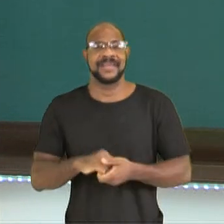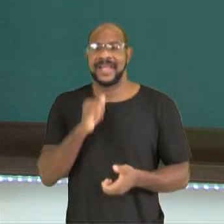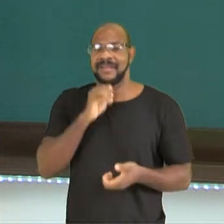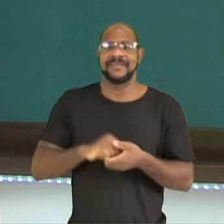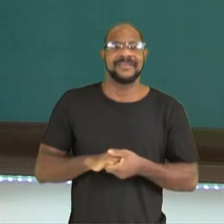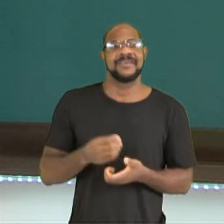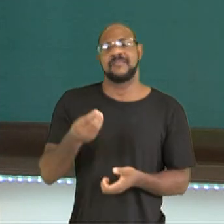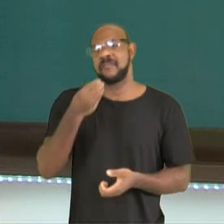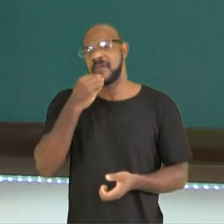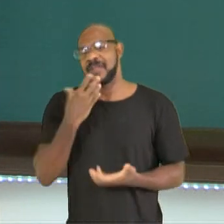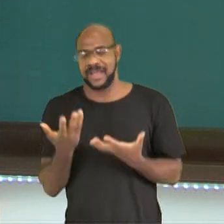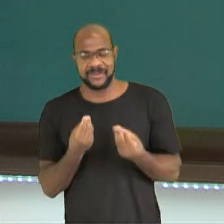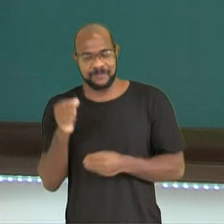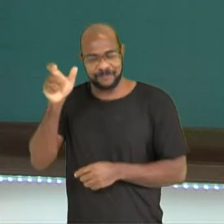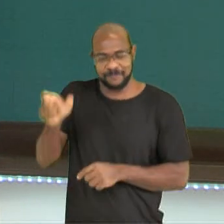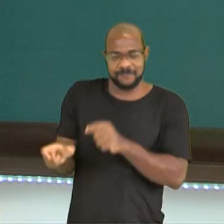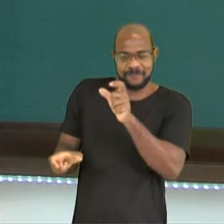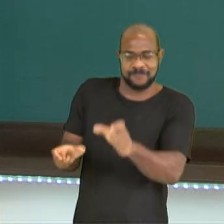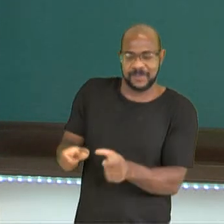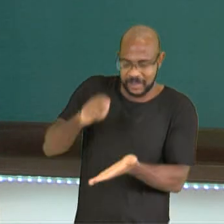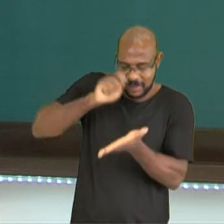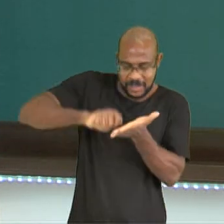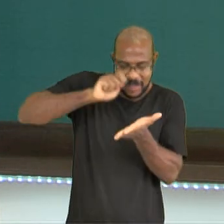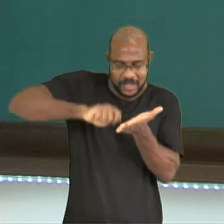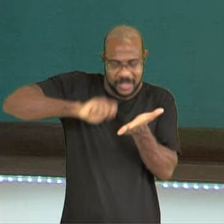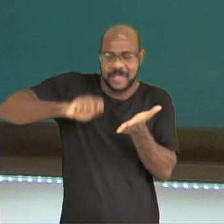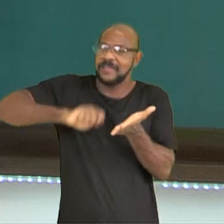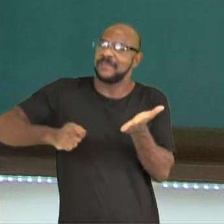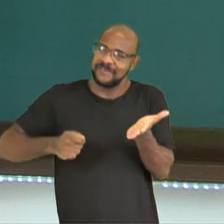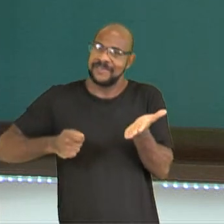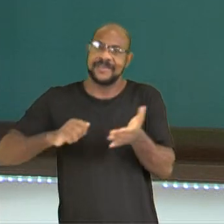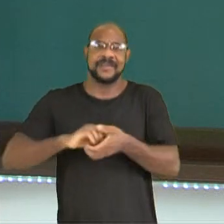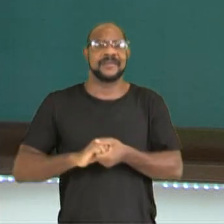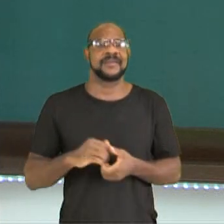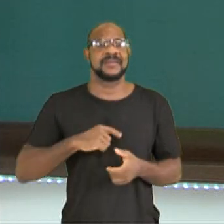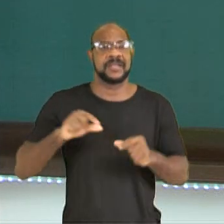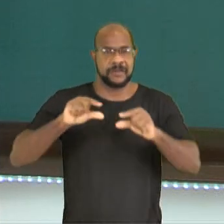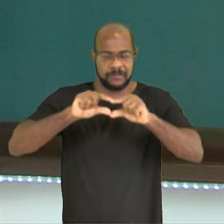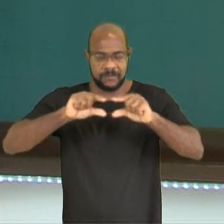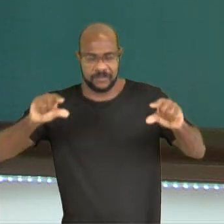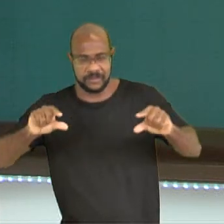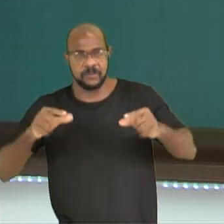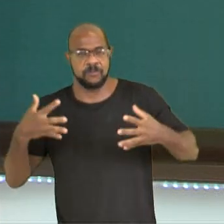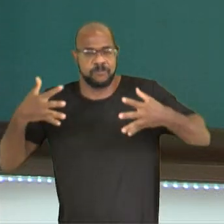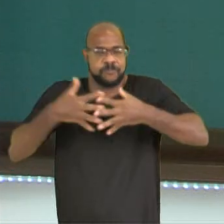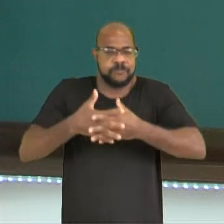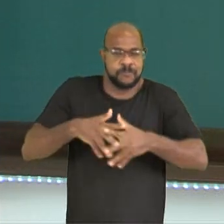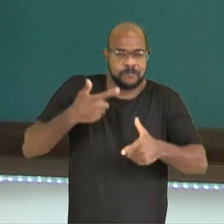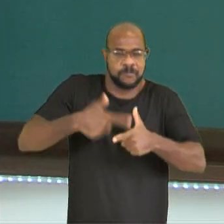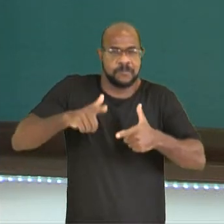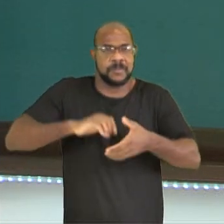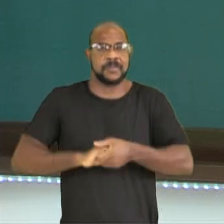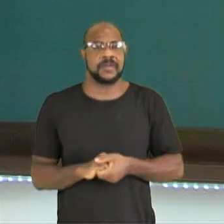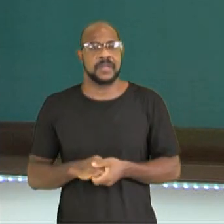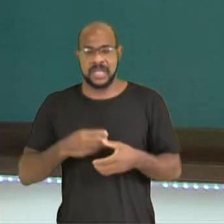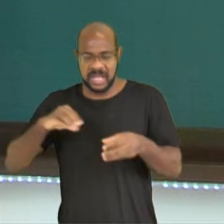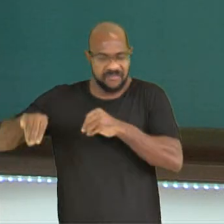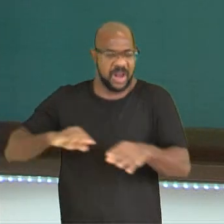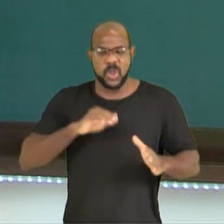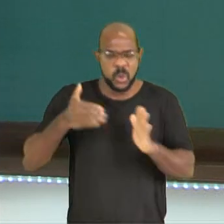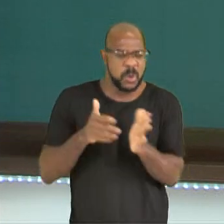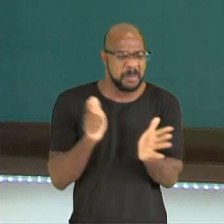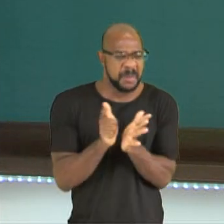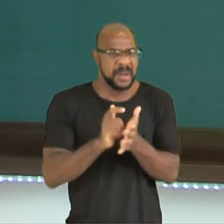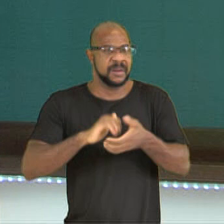desse protagonista em escrever. Nós temos aqui um trecho do conflito. Levaram todos os